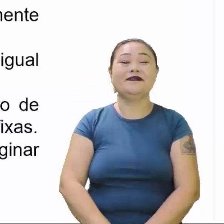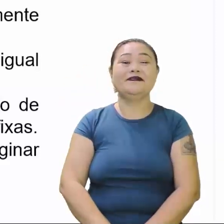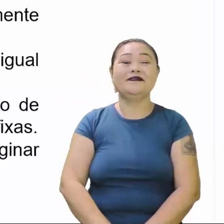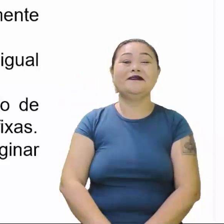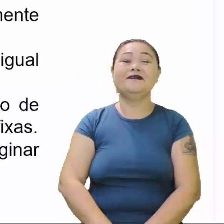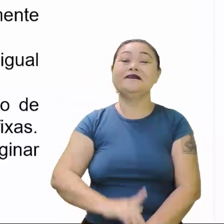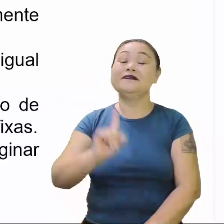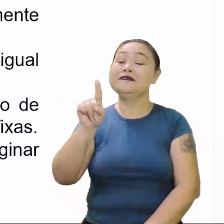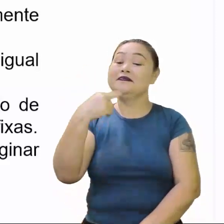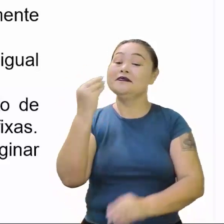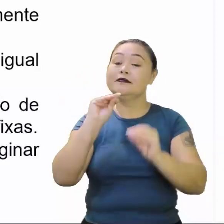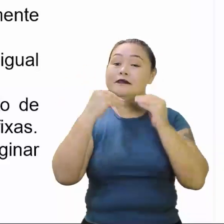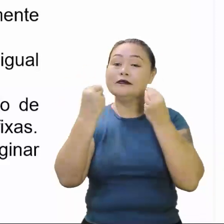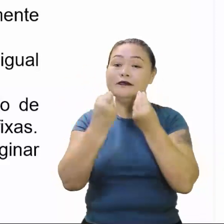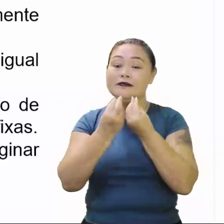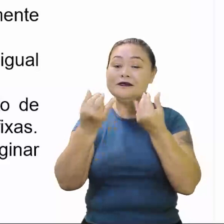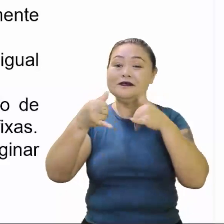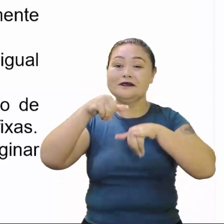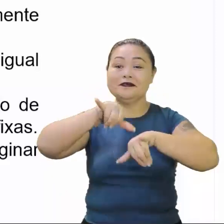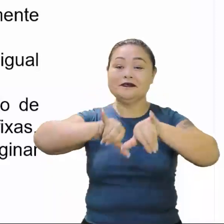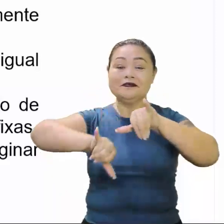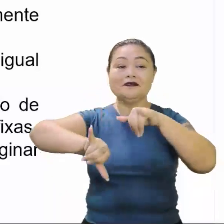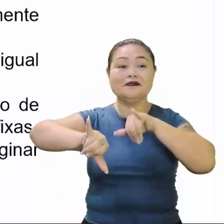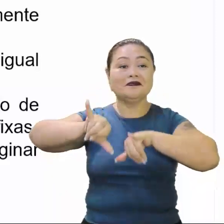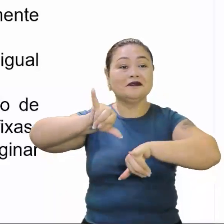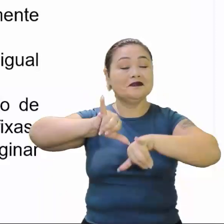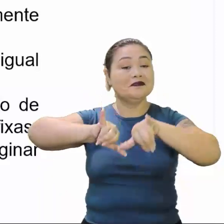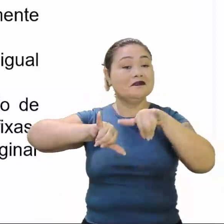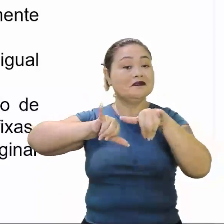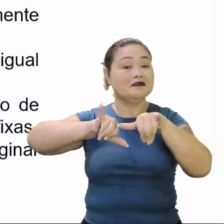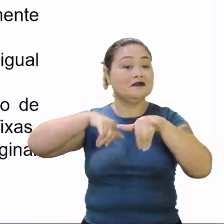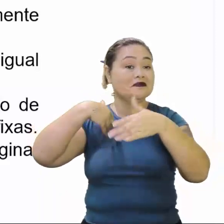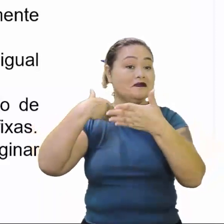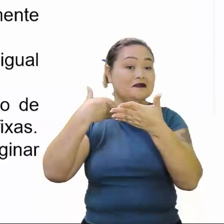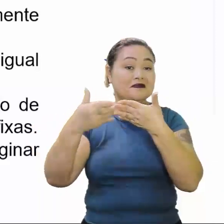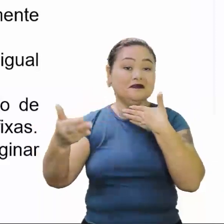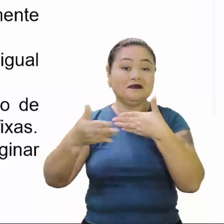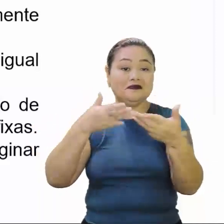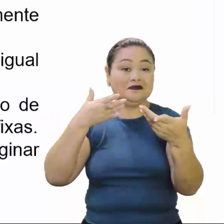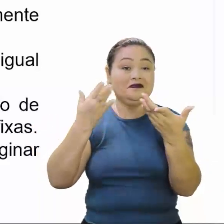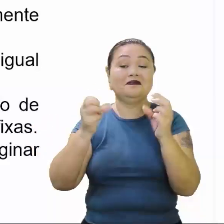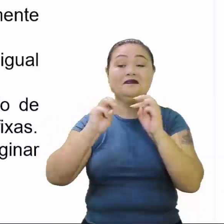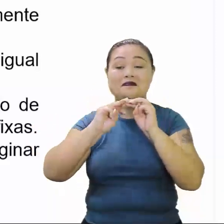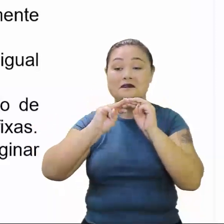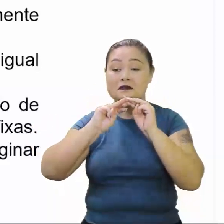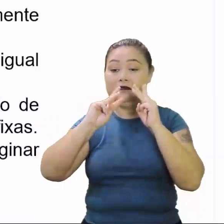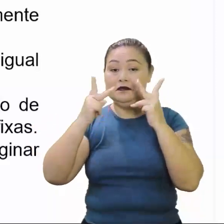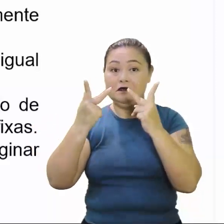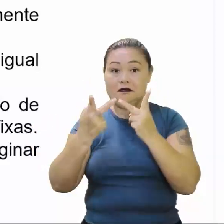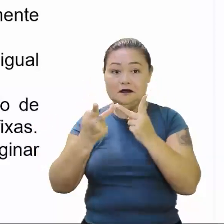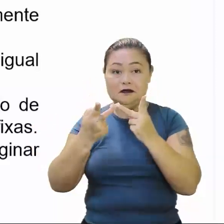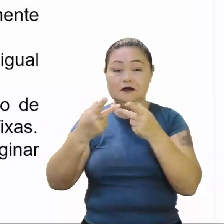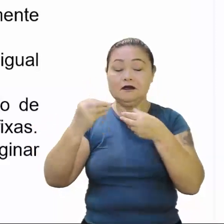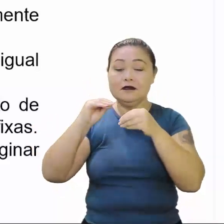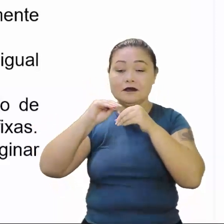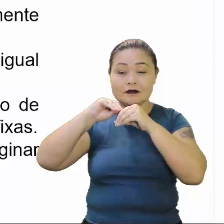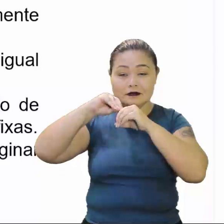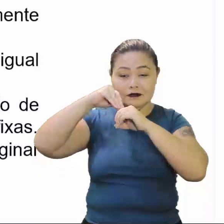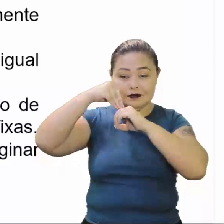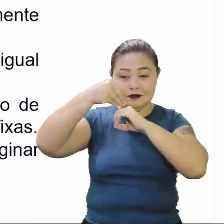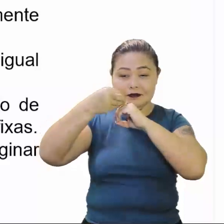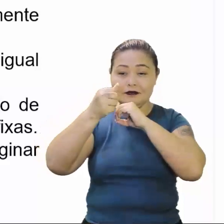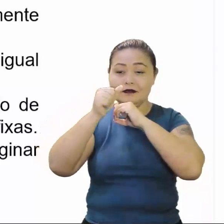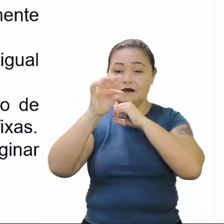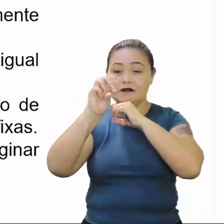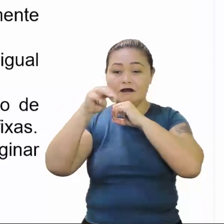Uma substância química é qualquer espécie de matéria formada por átomos